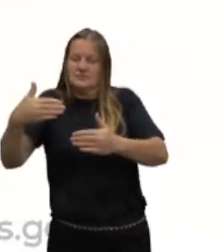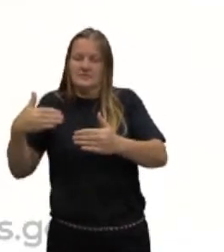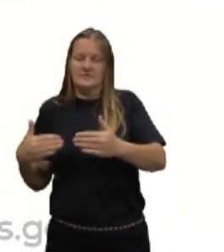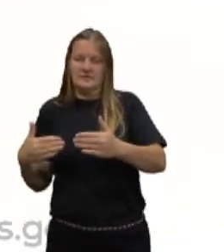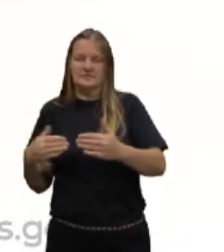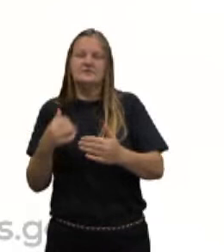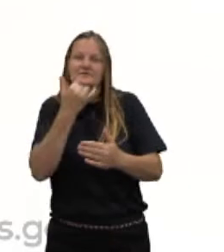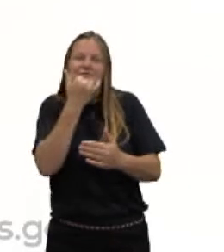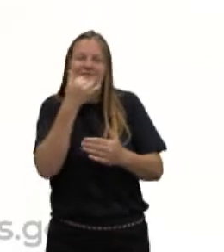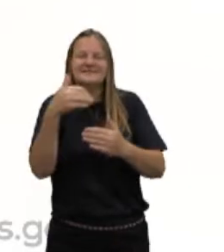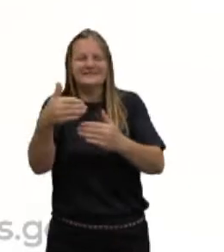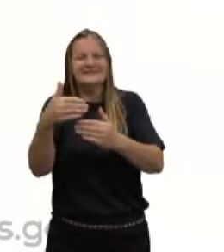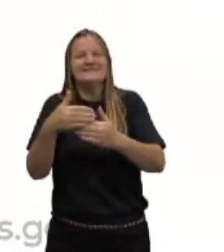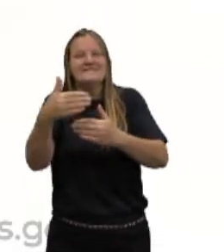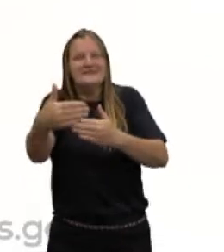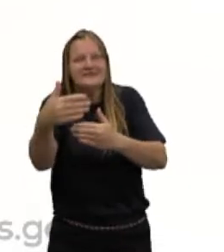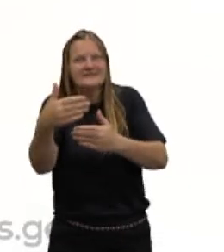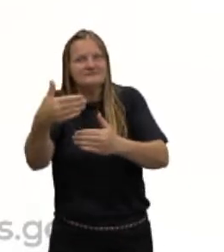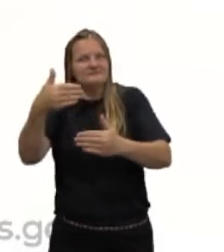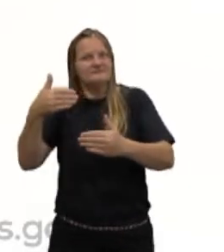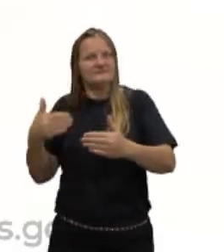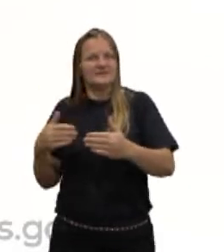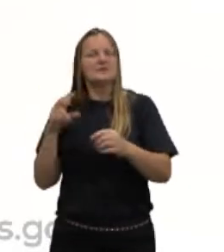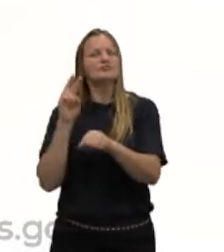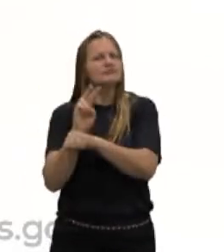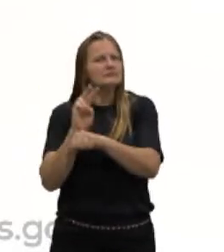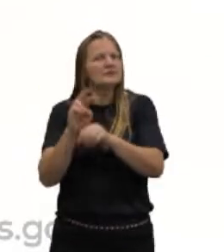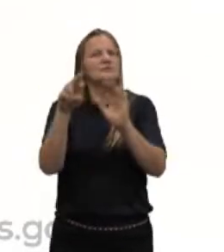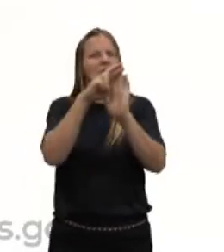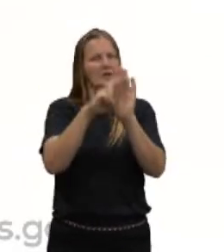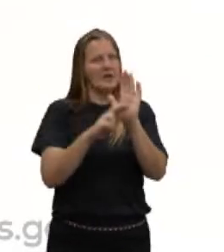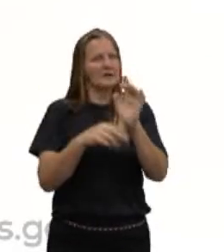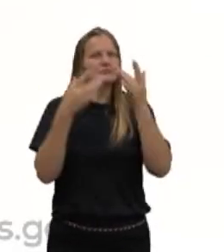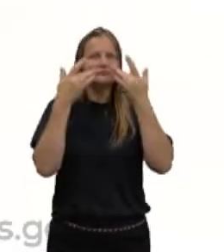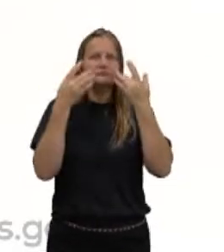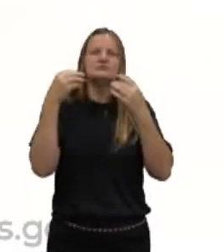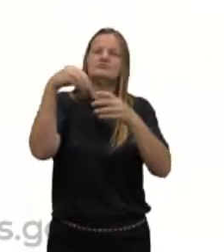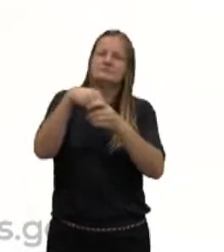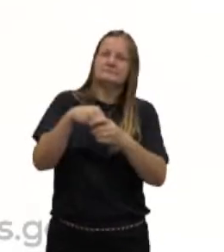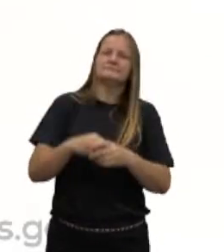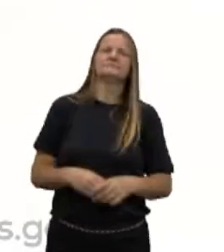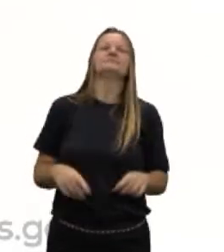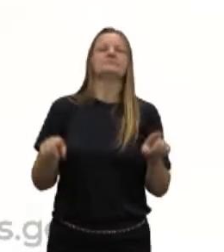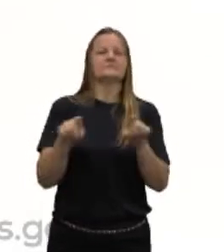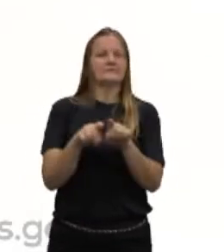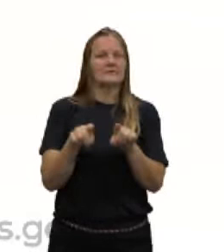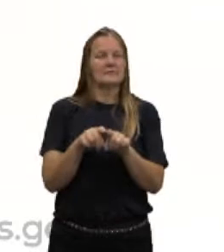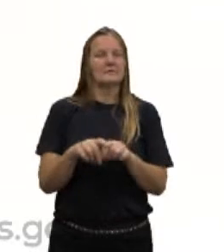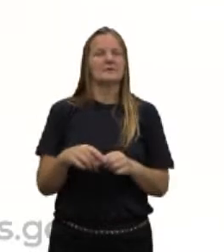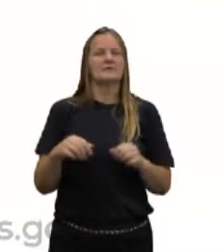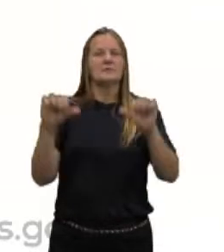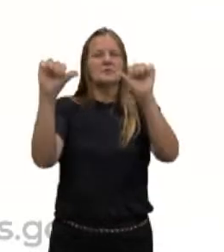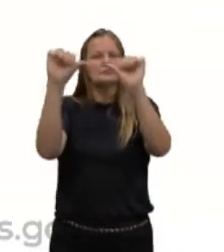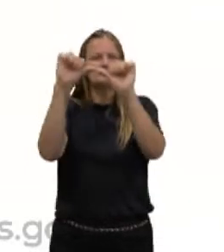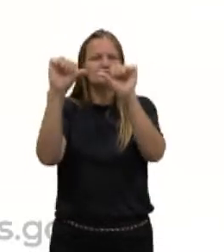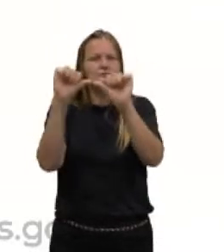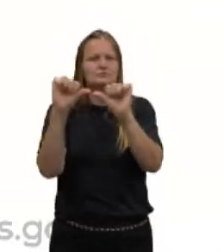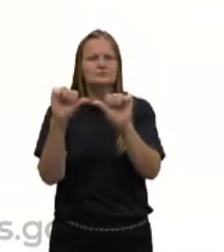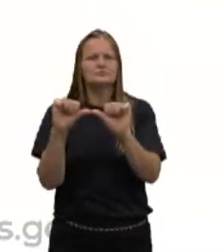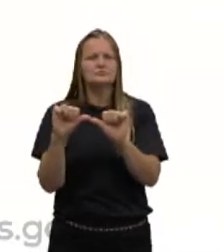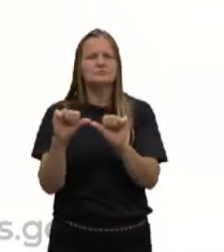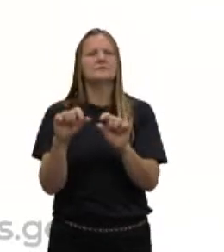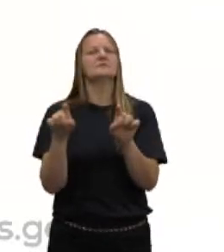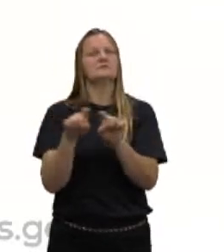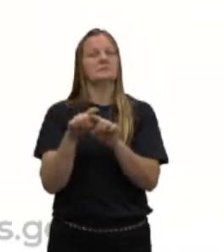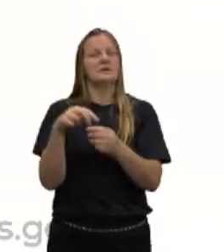gente tem também toda essa regra, todo esse cuidado nessas situações. E ali a parte de repetição simétrica é o que mais se